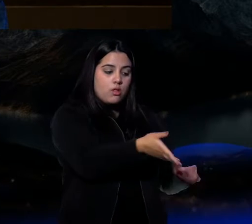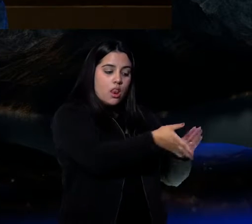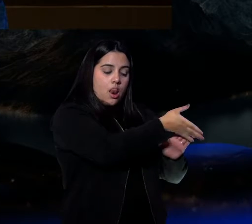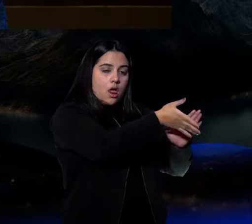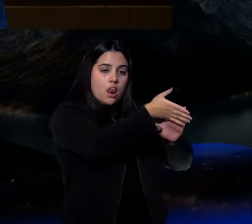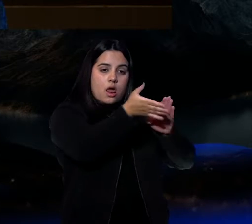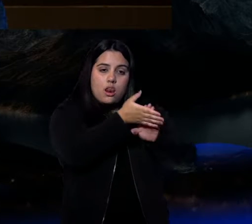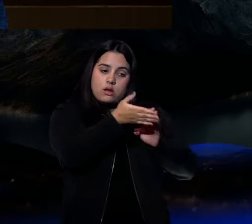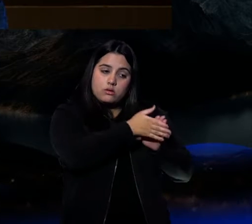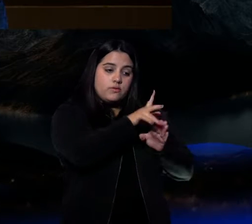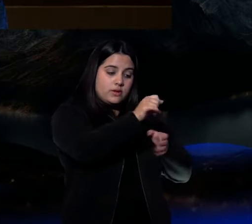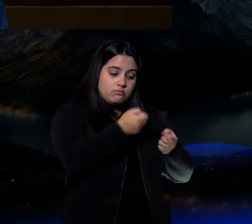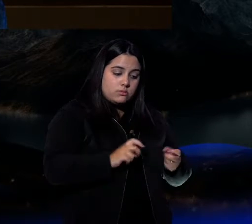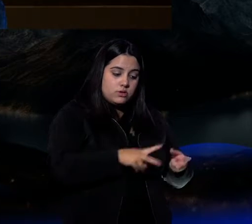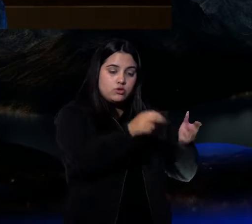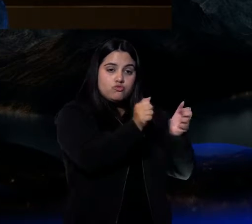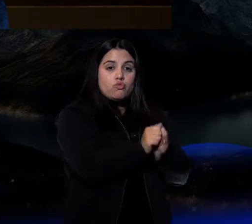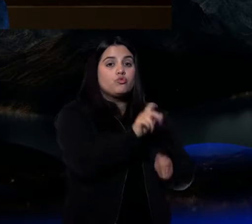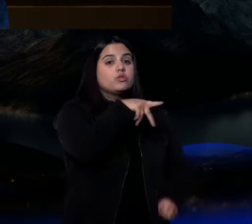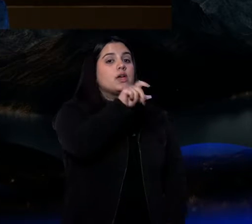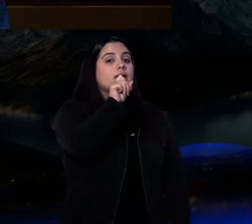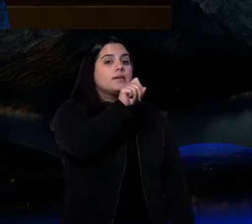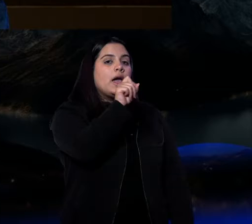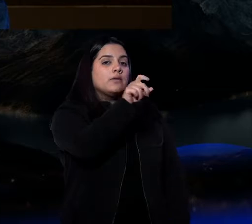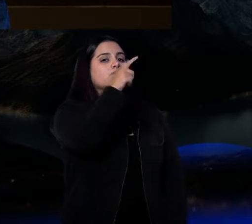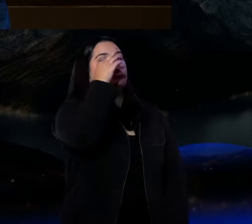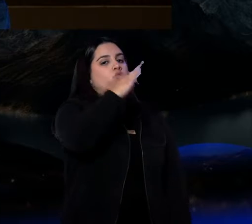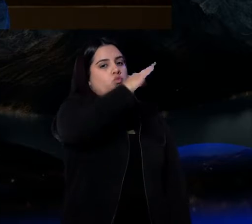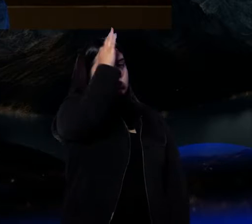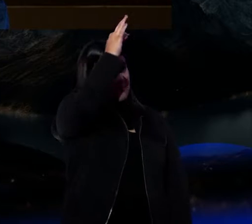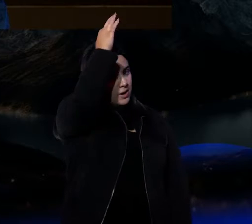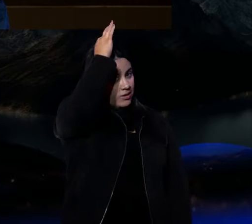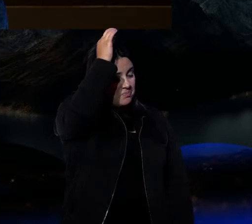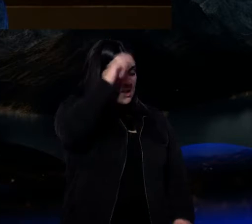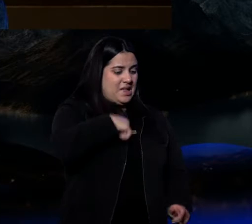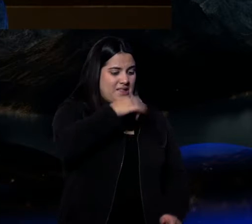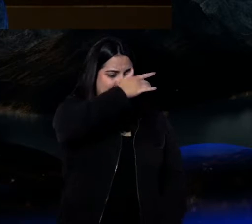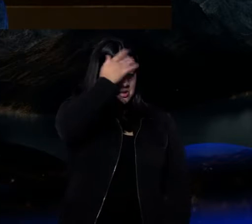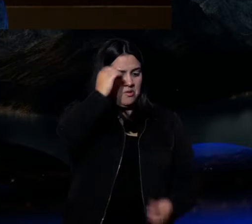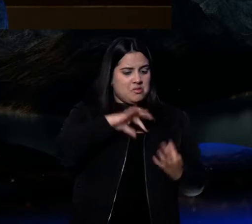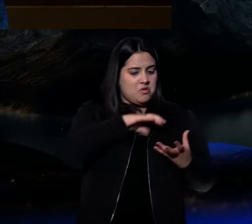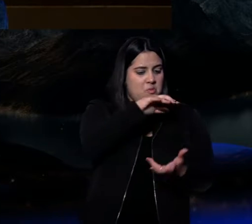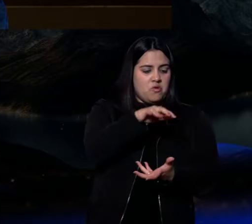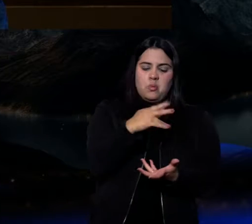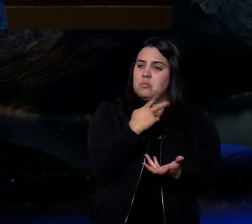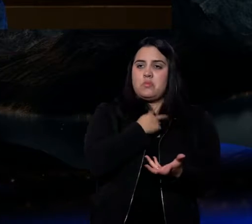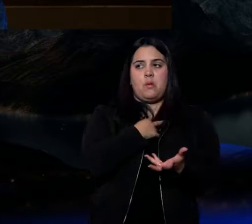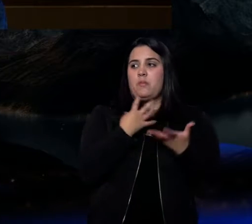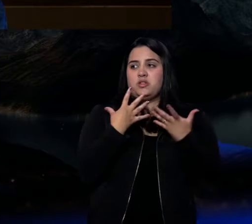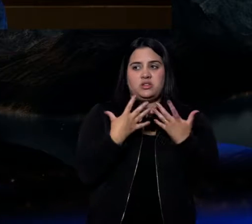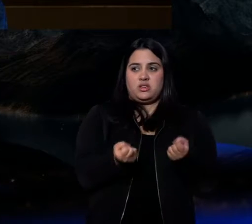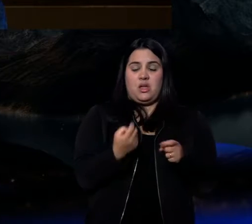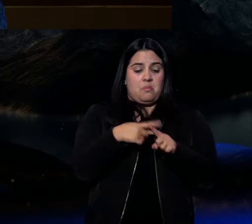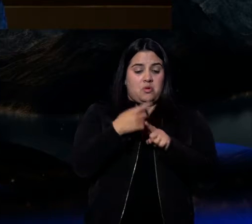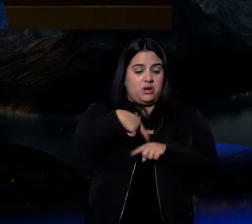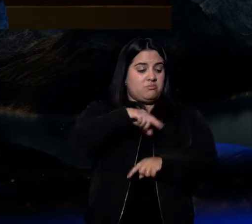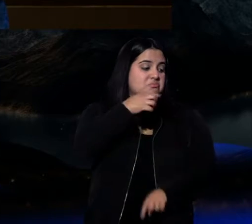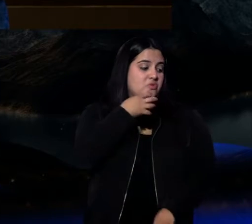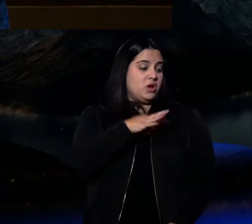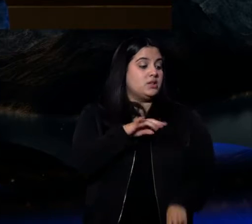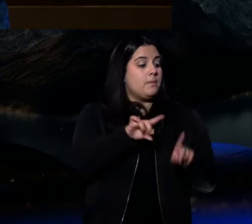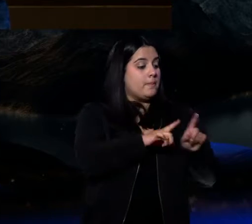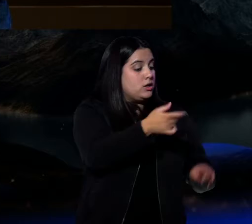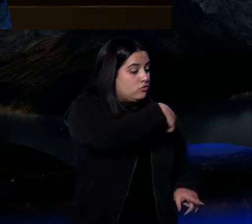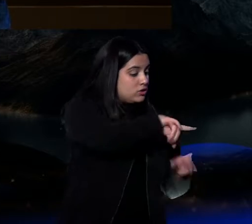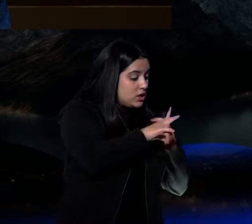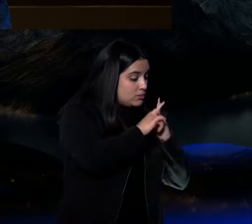vocês para sempre, o Espírito da verdade. O mundo não pode recebê-lo, porque não o vê nem o conhece. Vocês, porém, o conhecem, pois